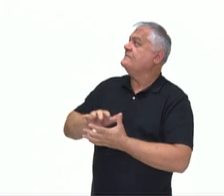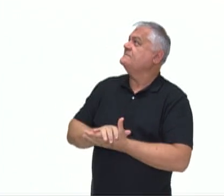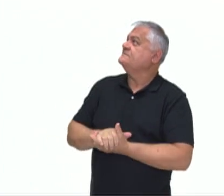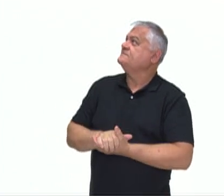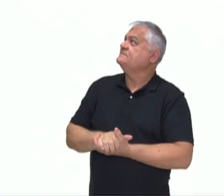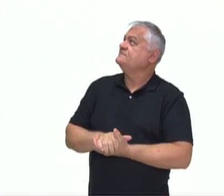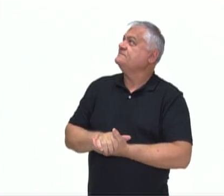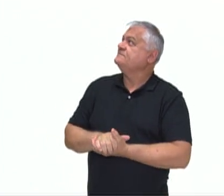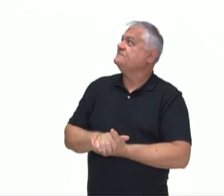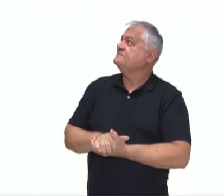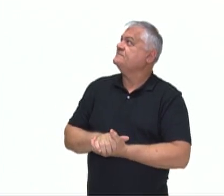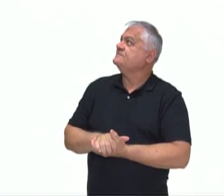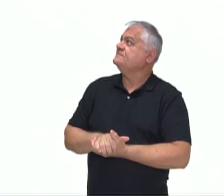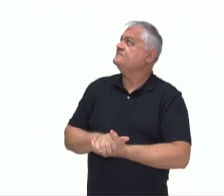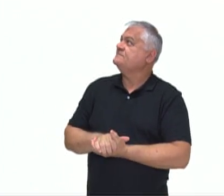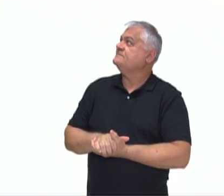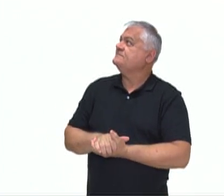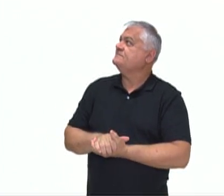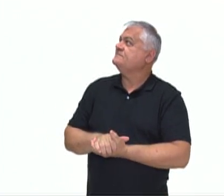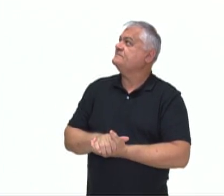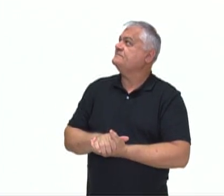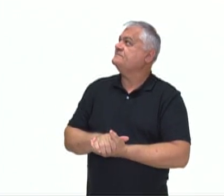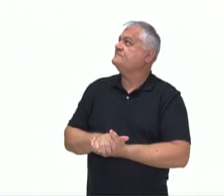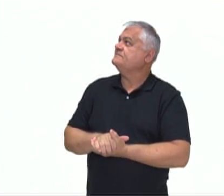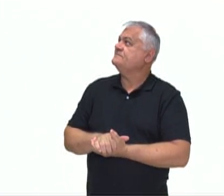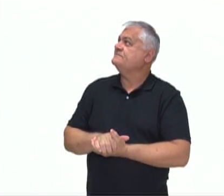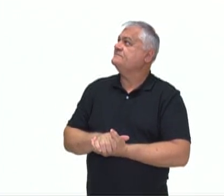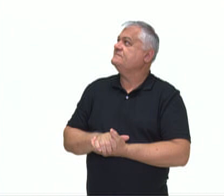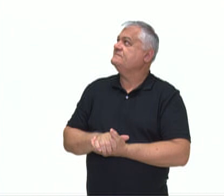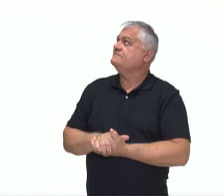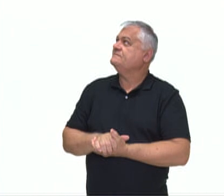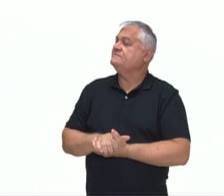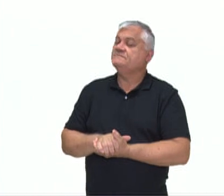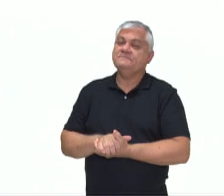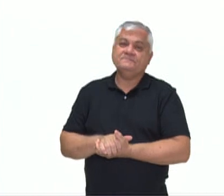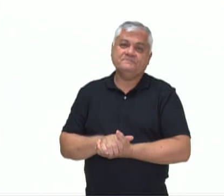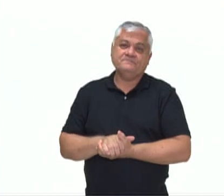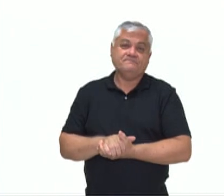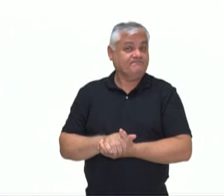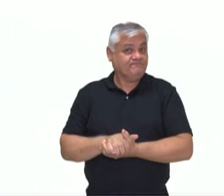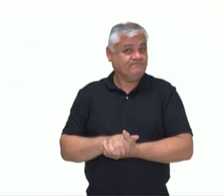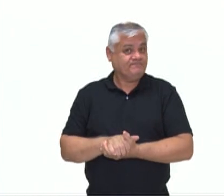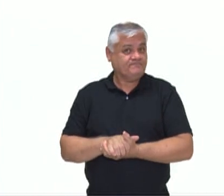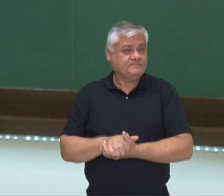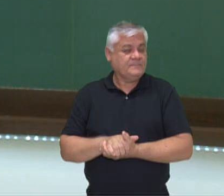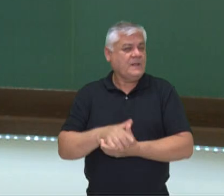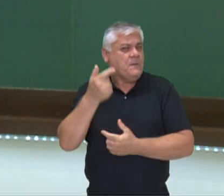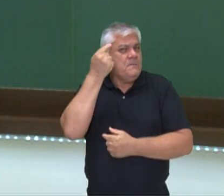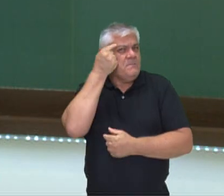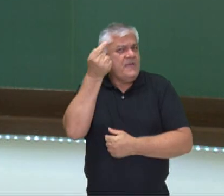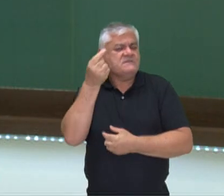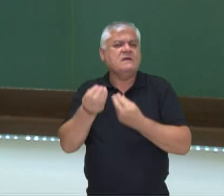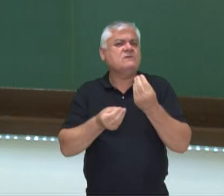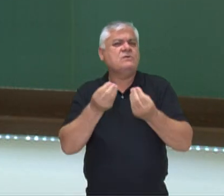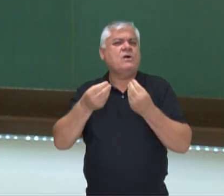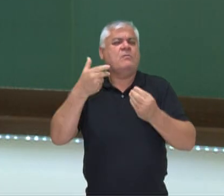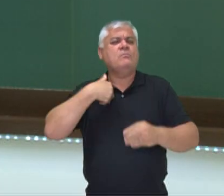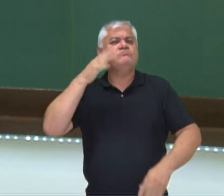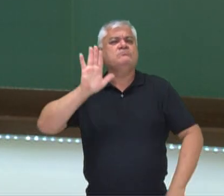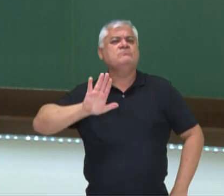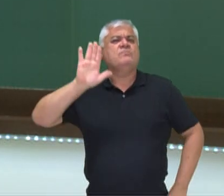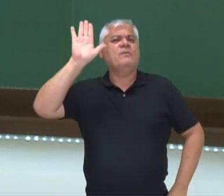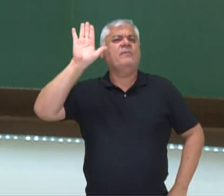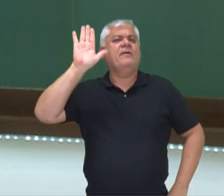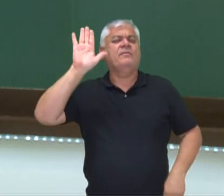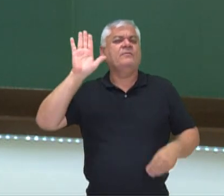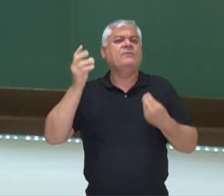promises and plans in a speech for a school election. Então, vamos pensar em como nós faríamos promessas e